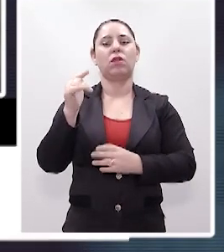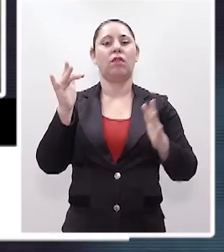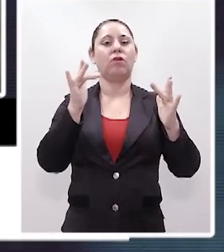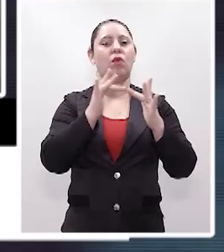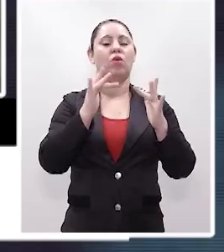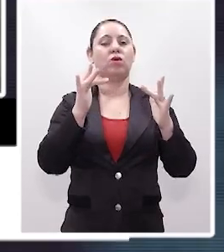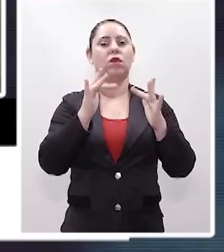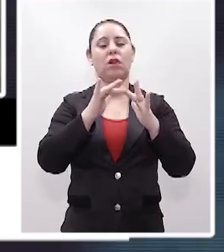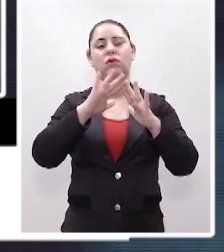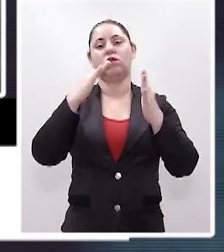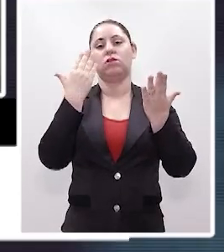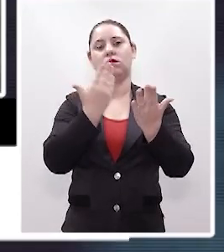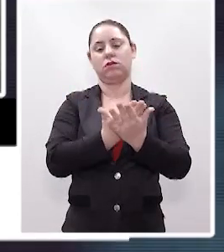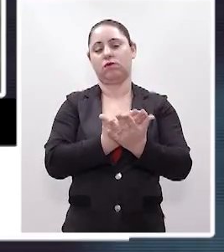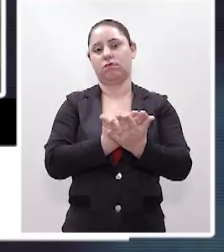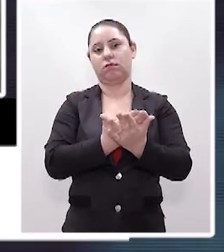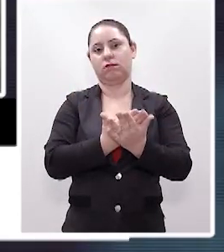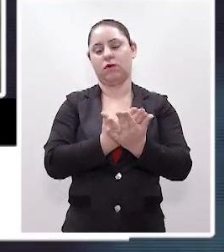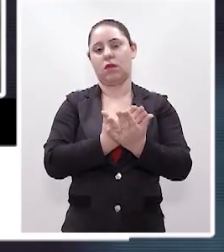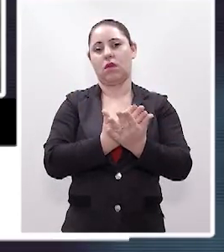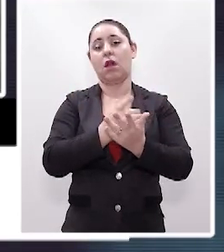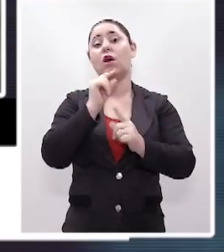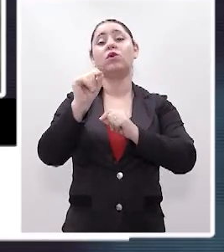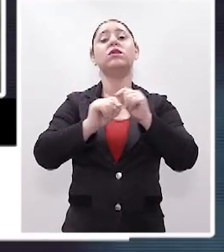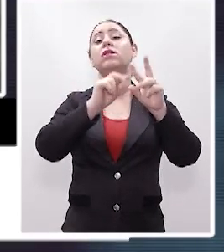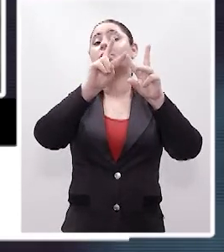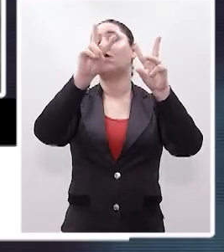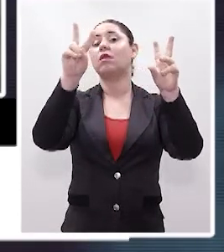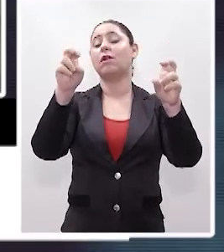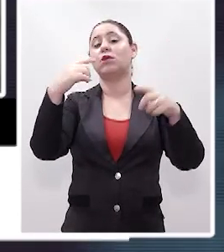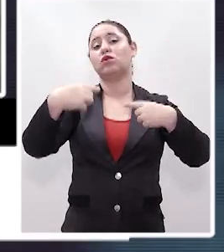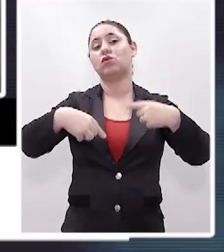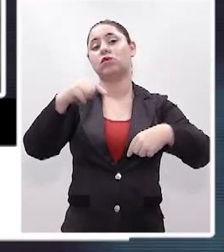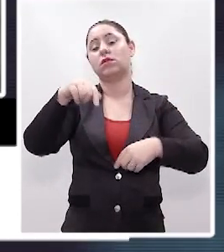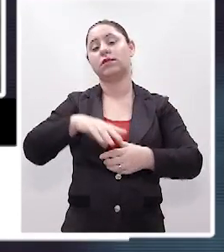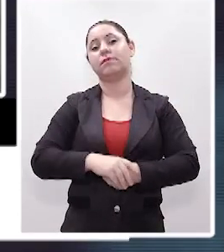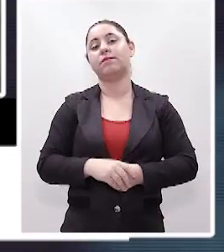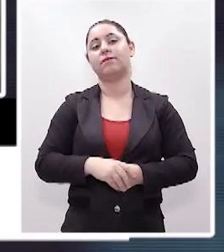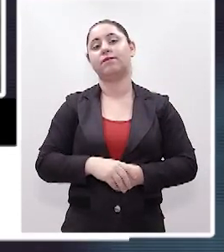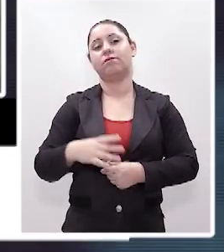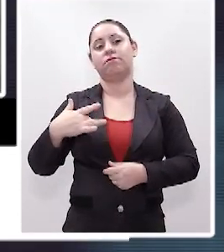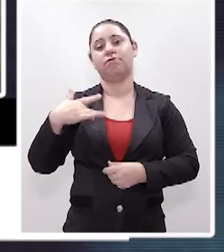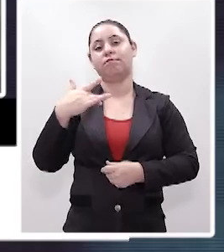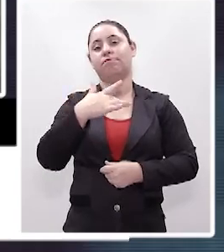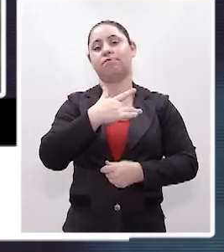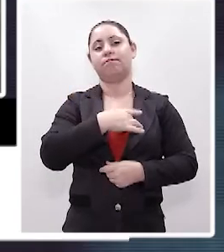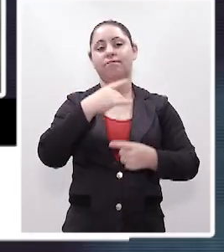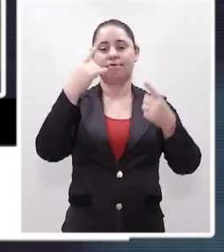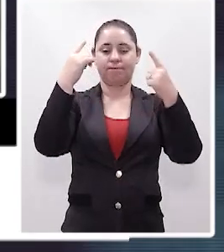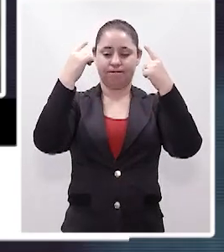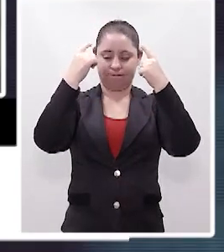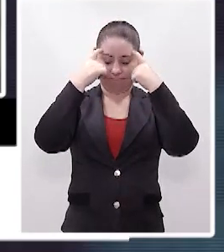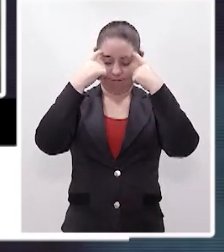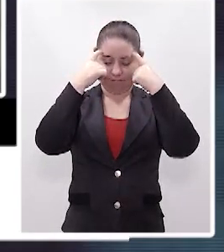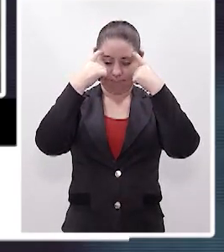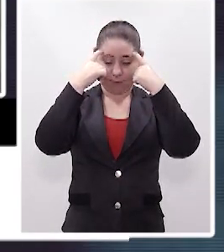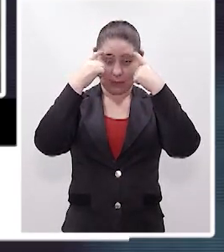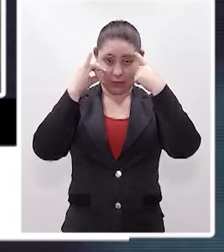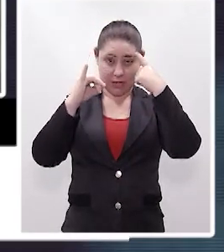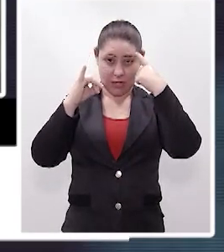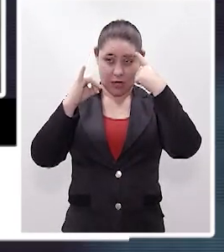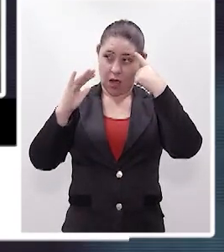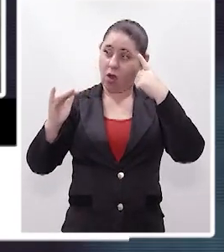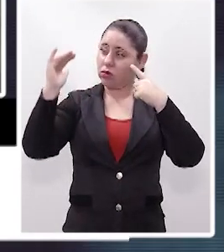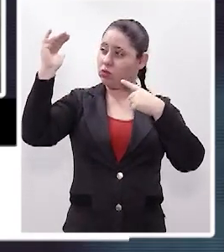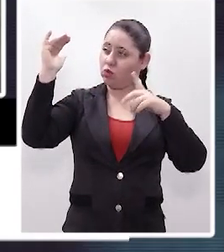contato nenhum com a escola. Aí entra aquele tema que a gente já discutiu aqui, a questão da saúde mental. Se para nós,